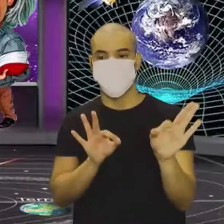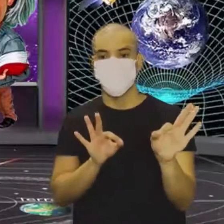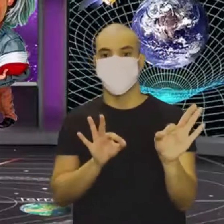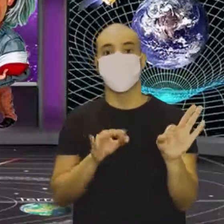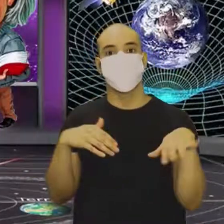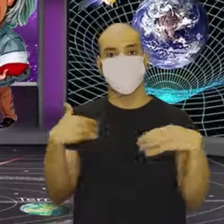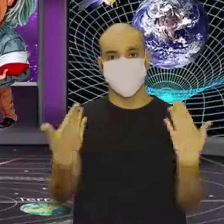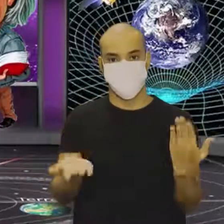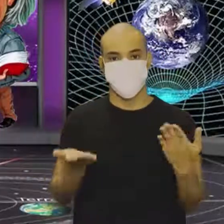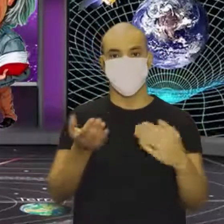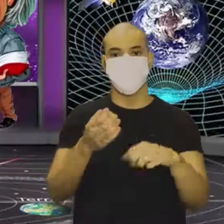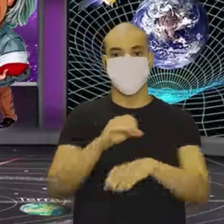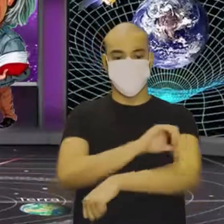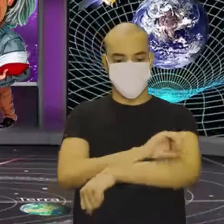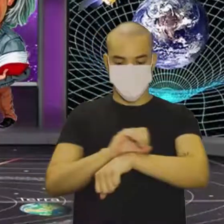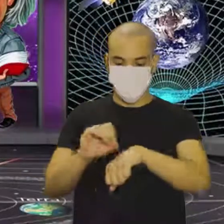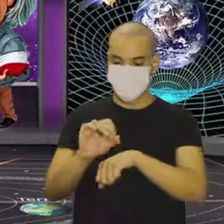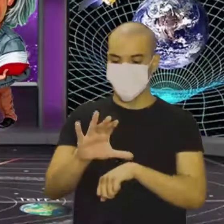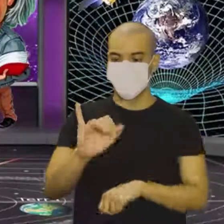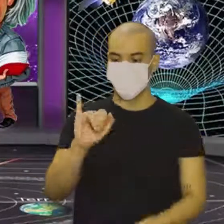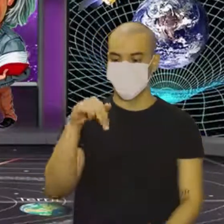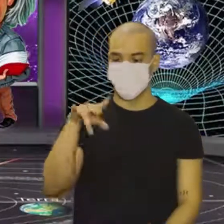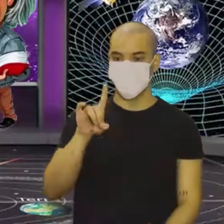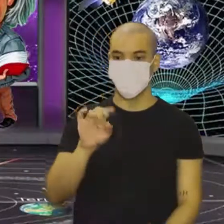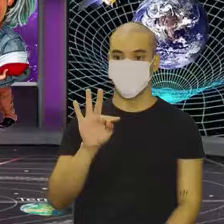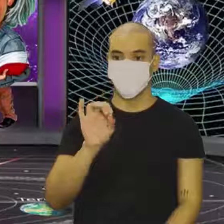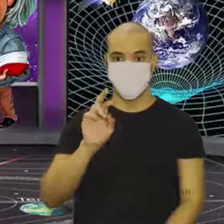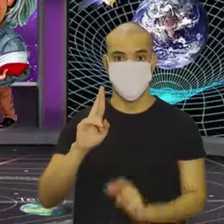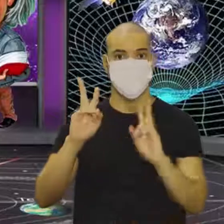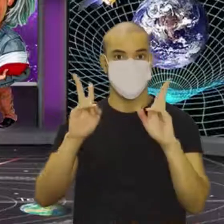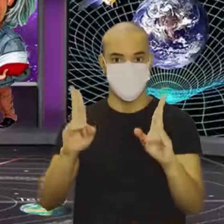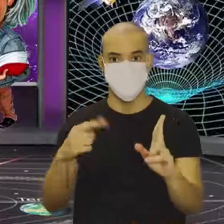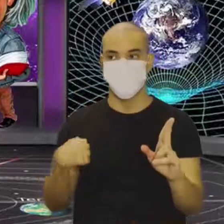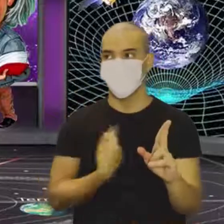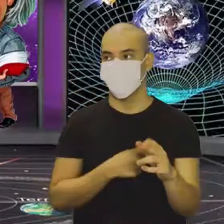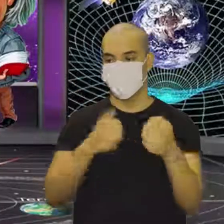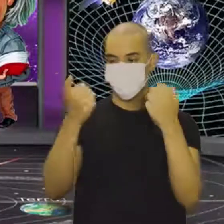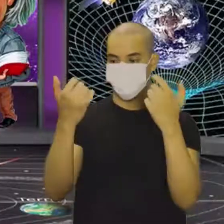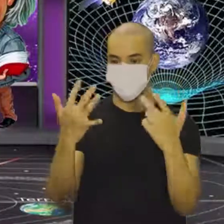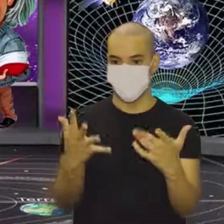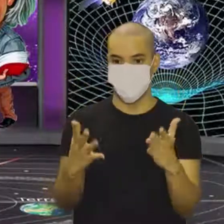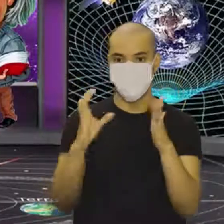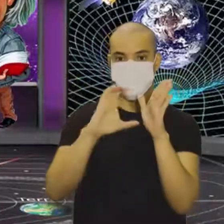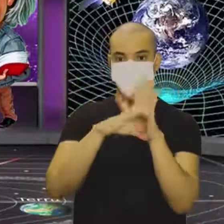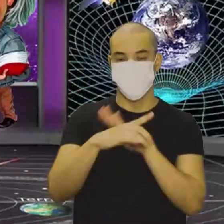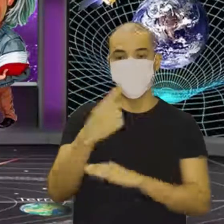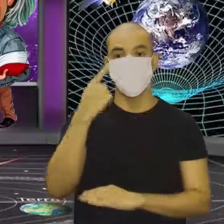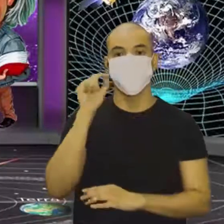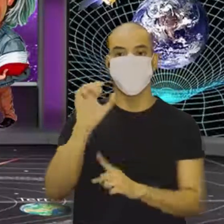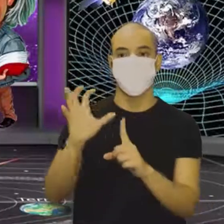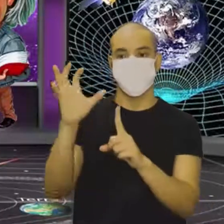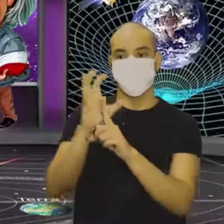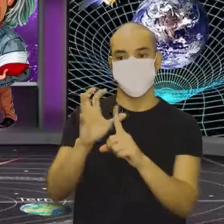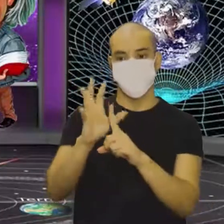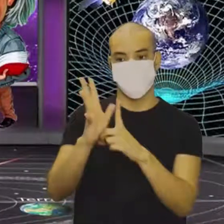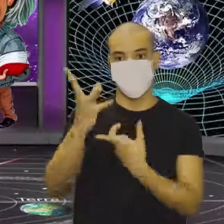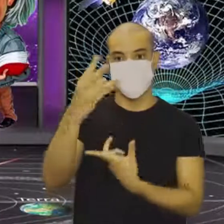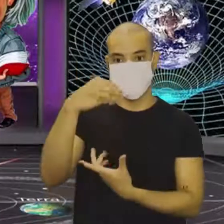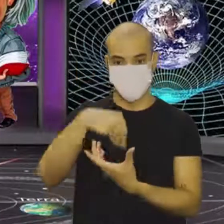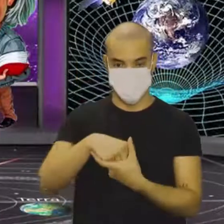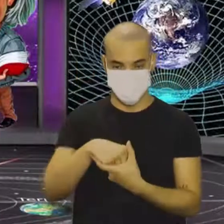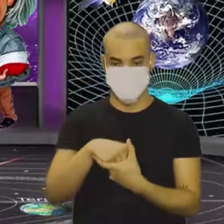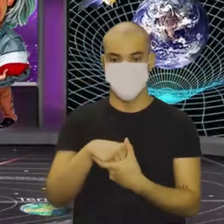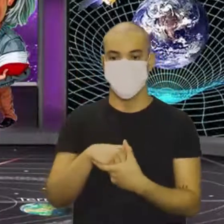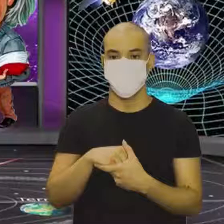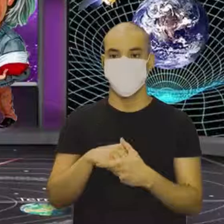o indutor, ele é a mesma coisa, nós vamos conceituar e nós vamos ver o que interfere na indutância desse